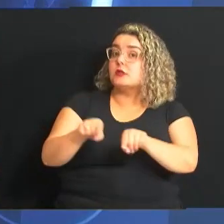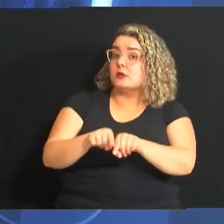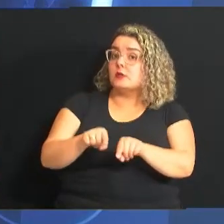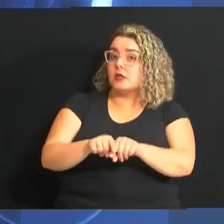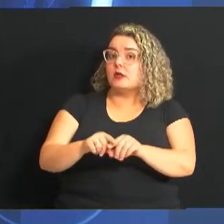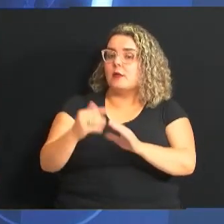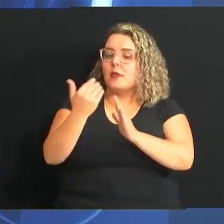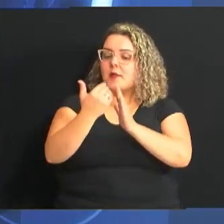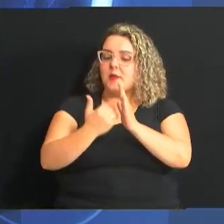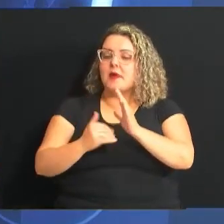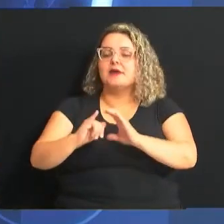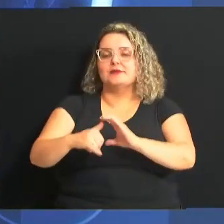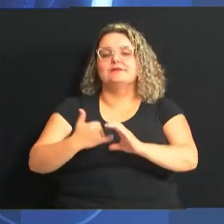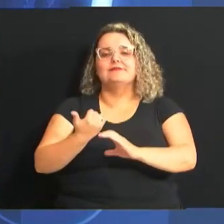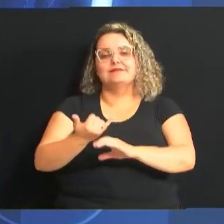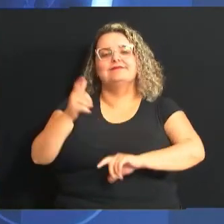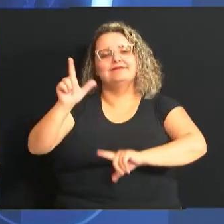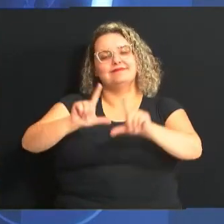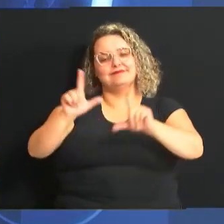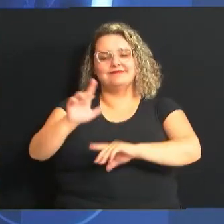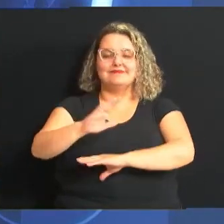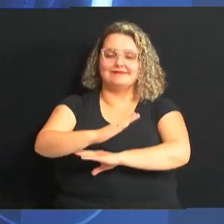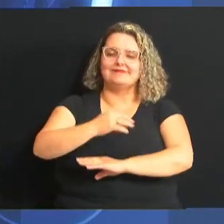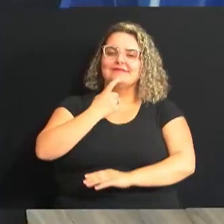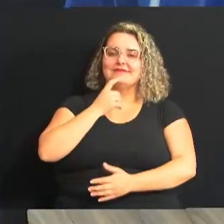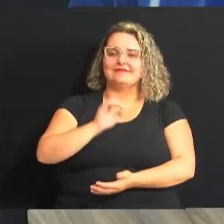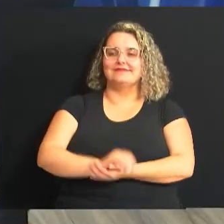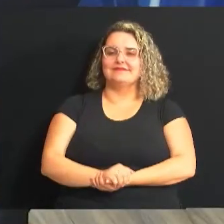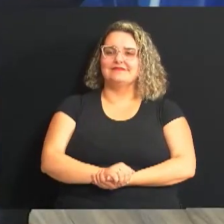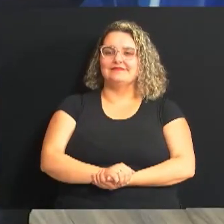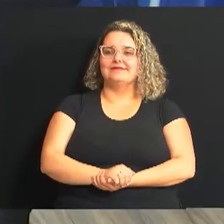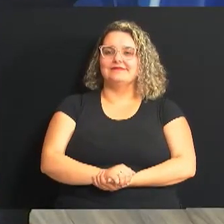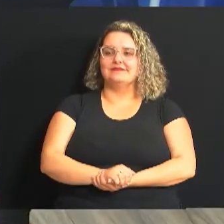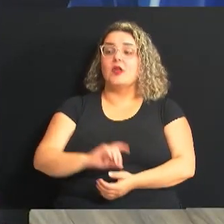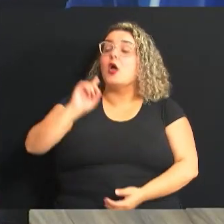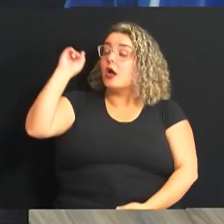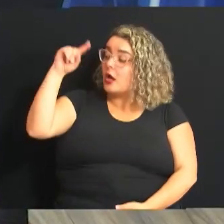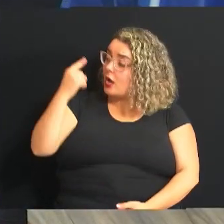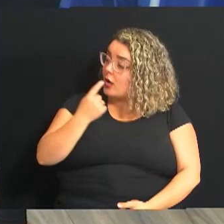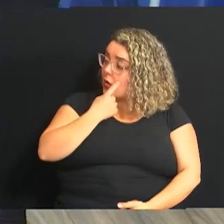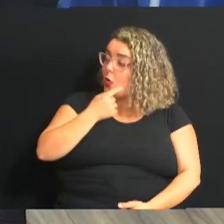lá no youtube.com/TV Câmara Campinas. E Mirna Abreu,